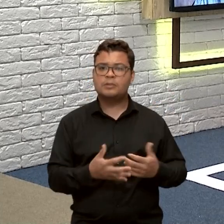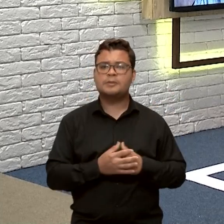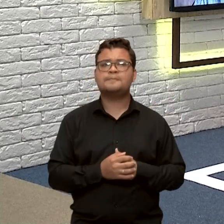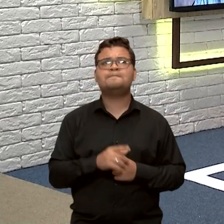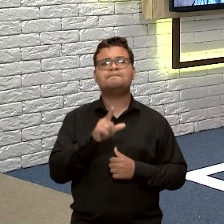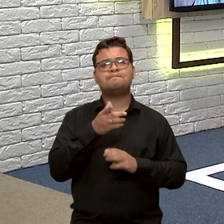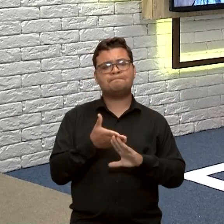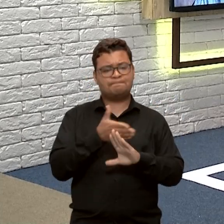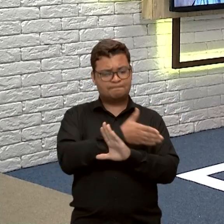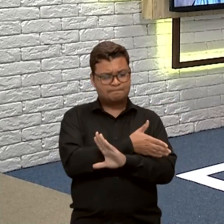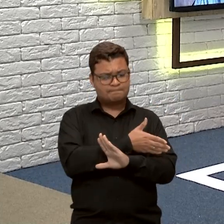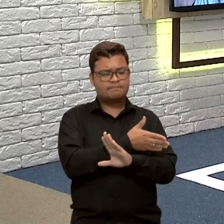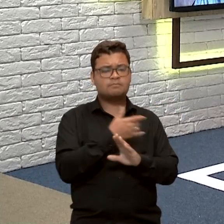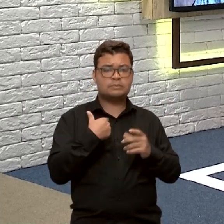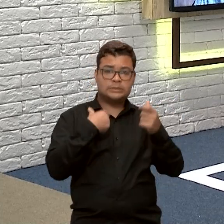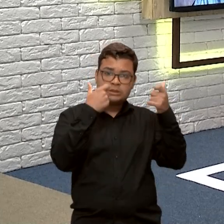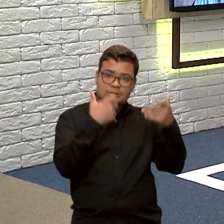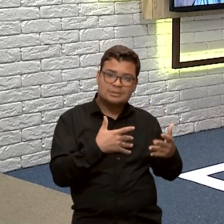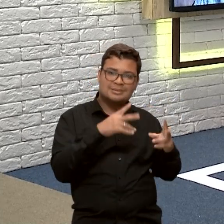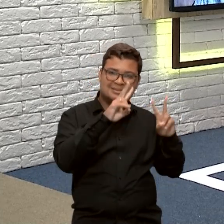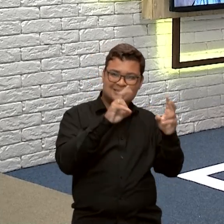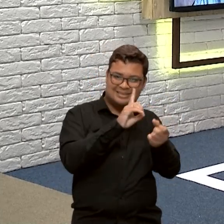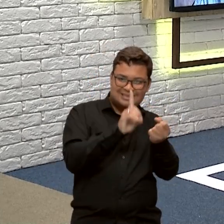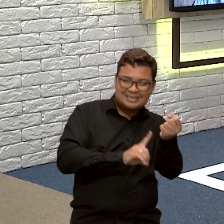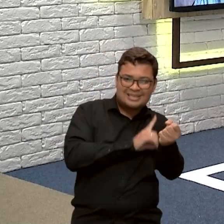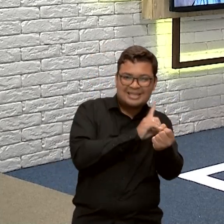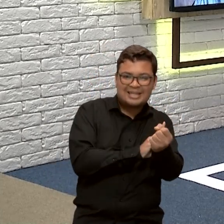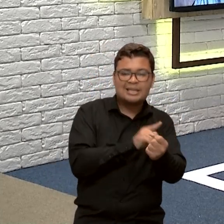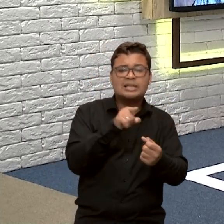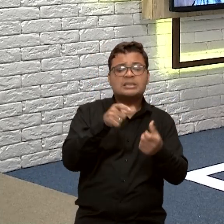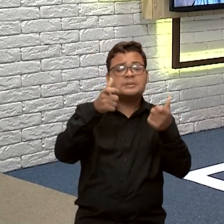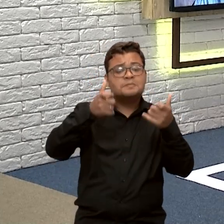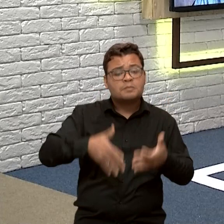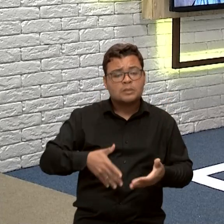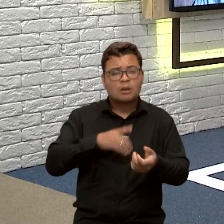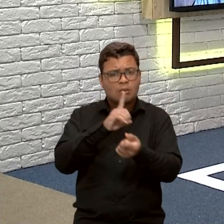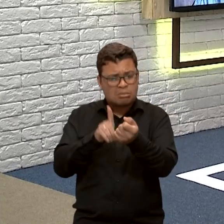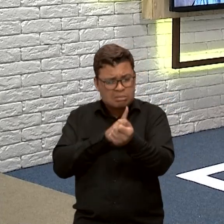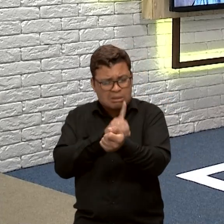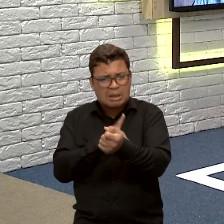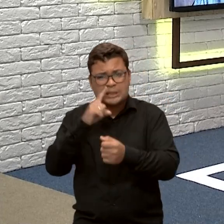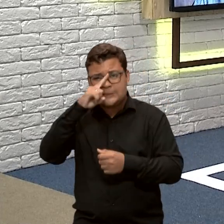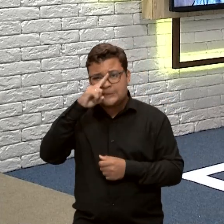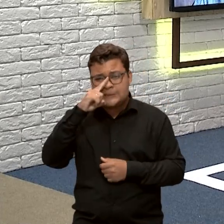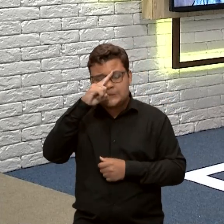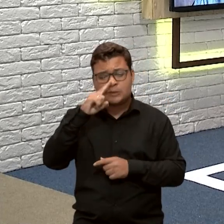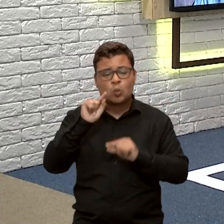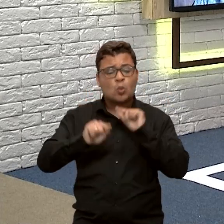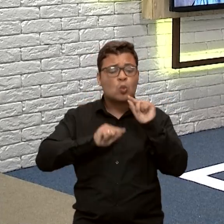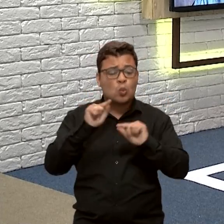da imunologia e também dos cuidados que ele teve, se muito tardio.